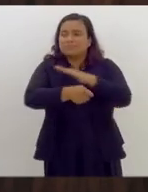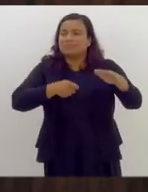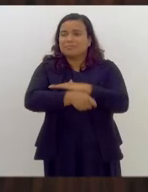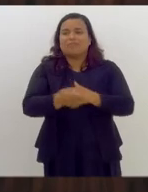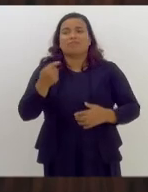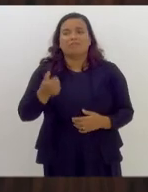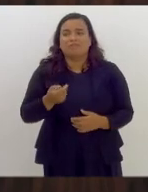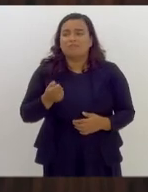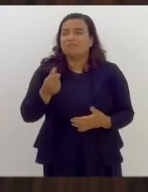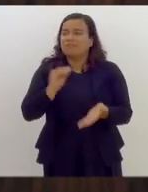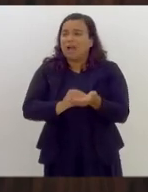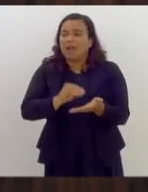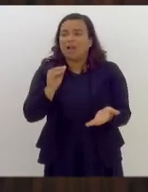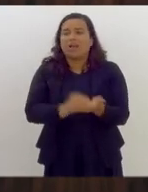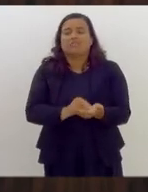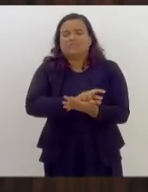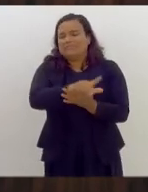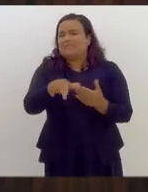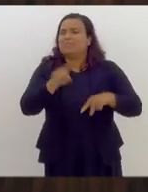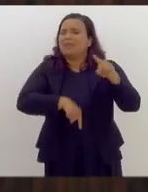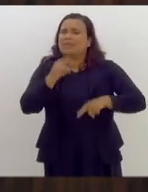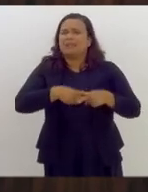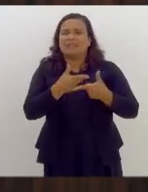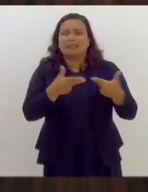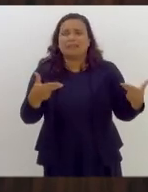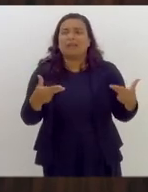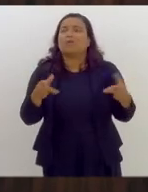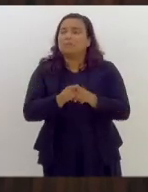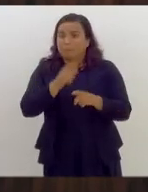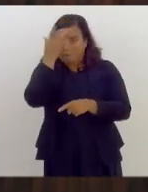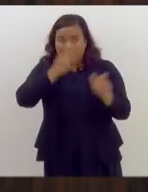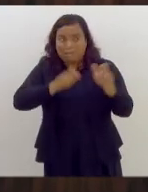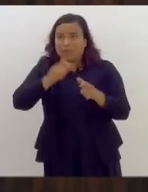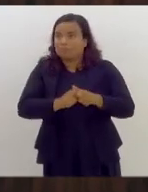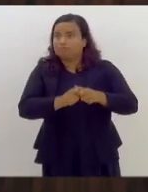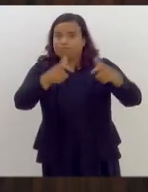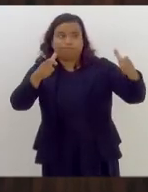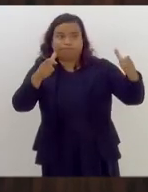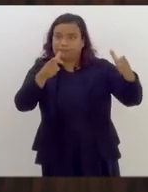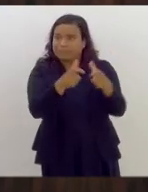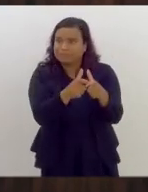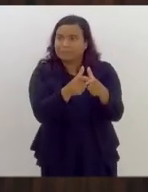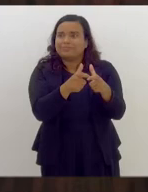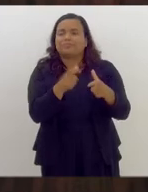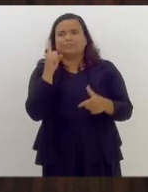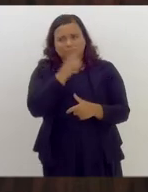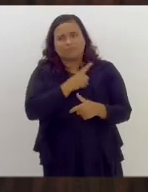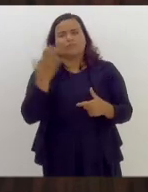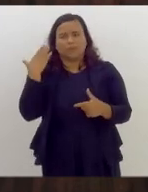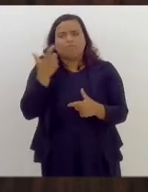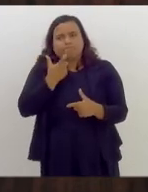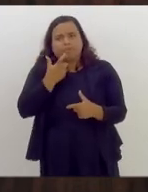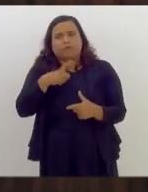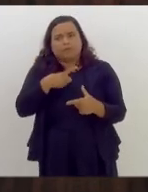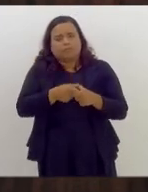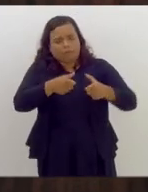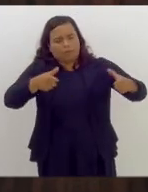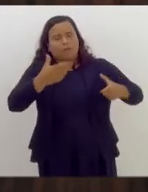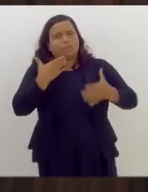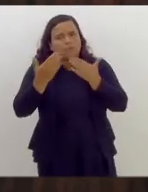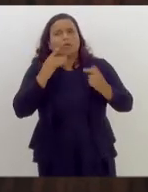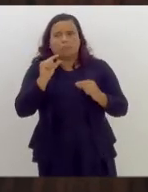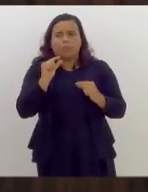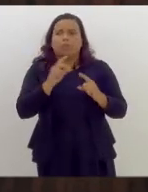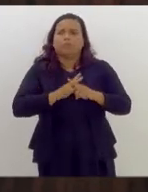investimento, falta de material humano, enfim. Ultimamente tem até melhorado um pouco, depois de alguns anos para